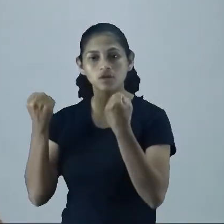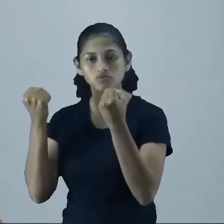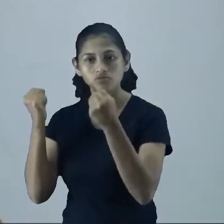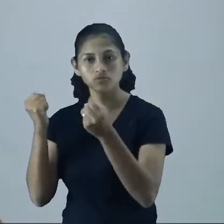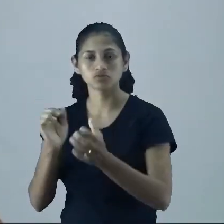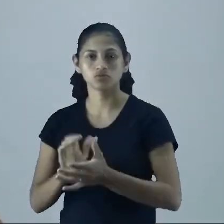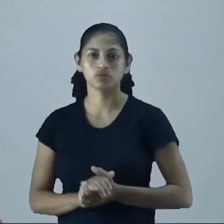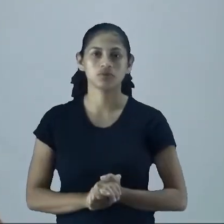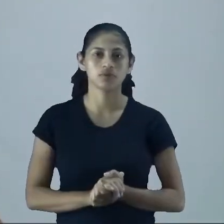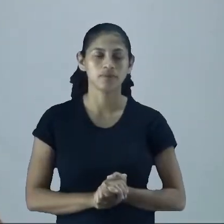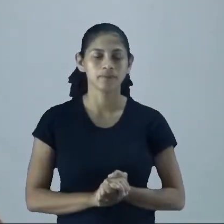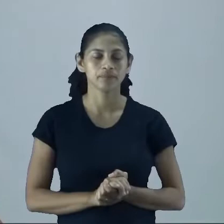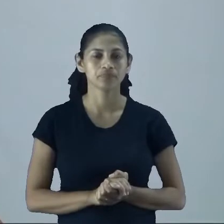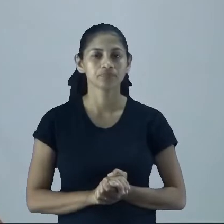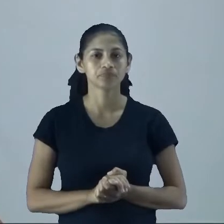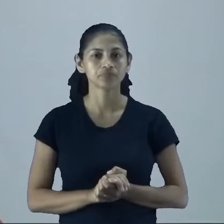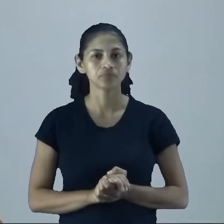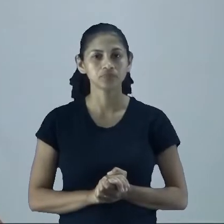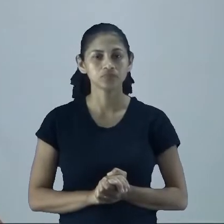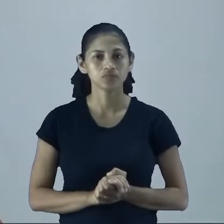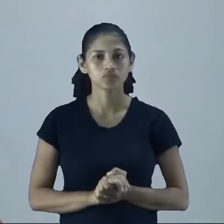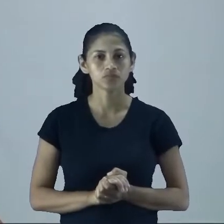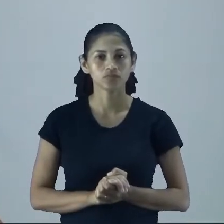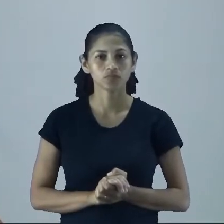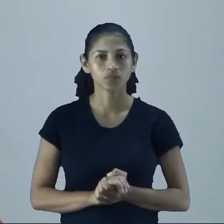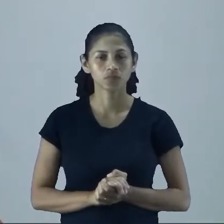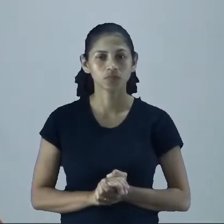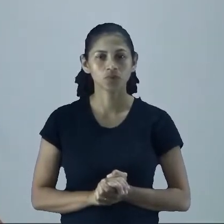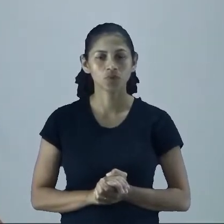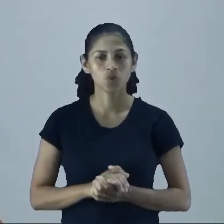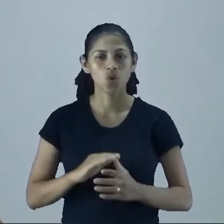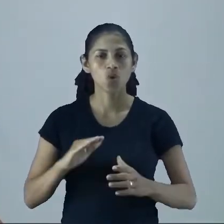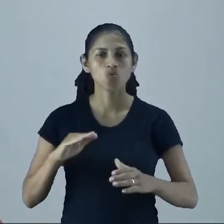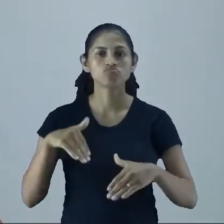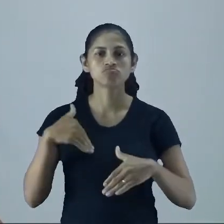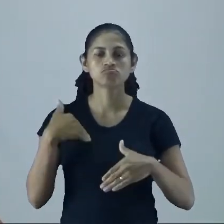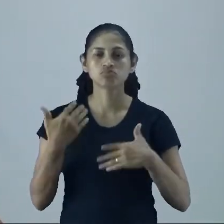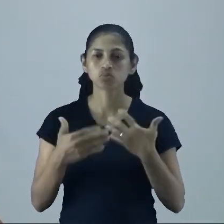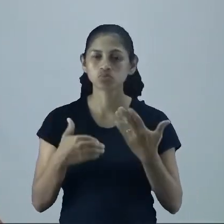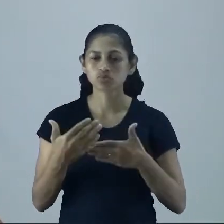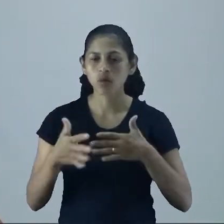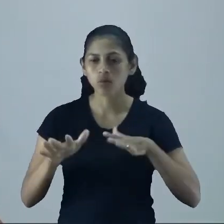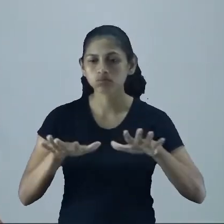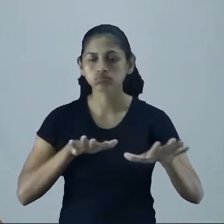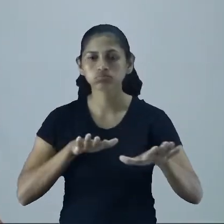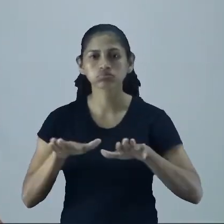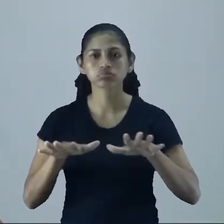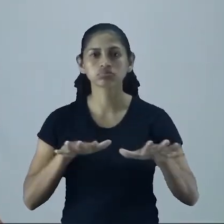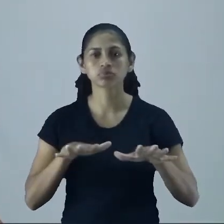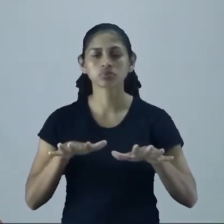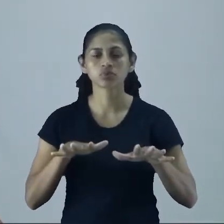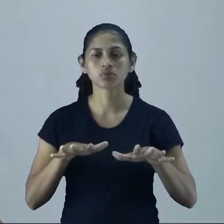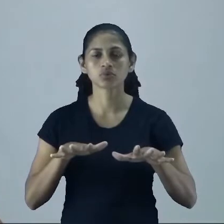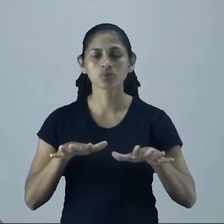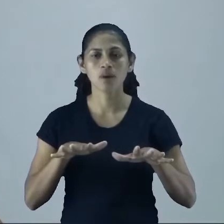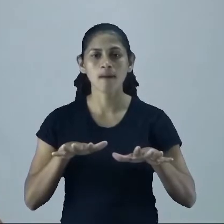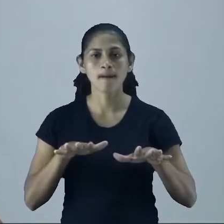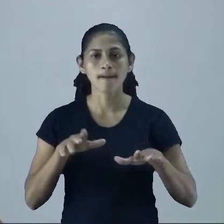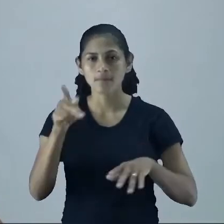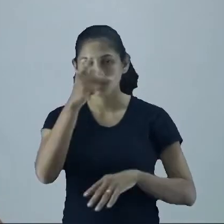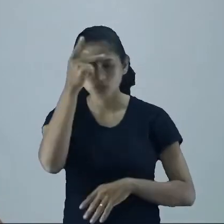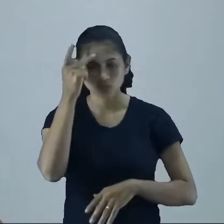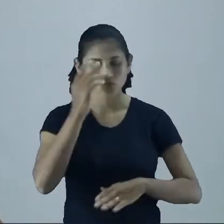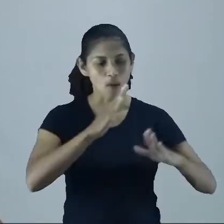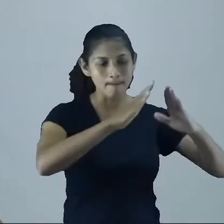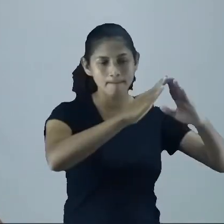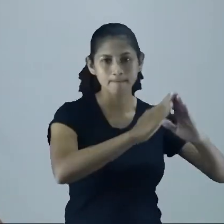para mim, quando há uma dinâmica econômica onde as pessoas moram, predominam na zona